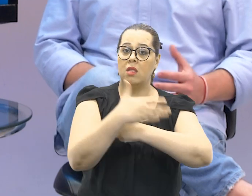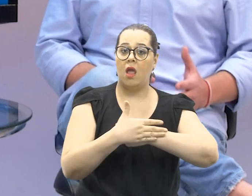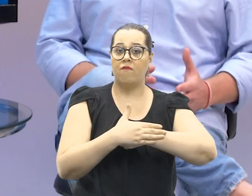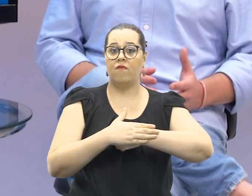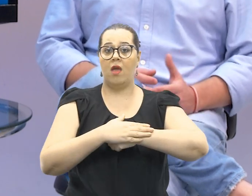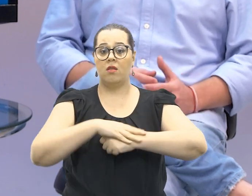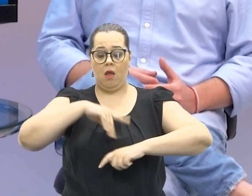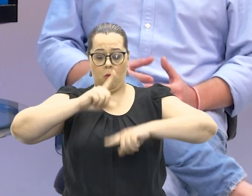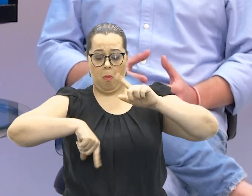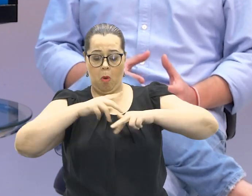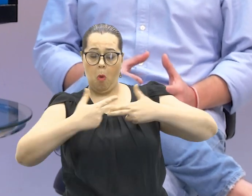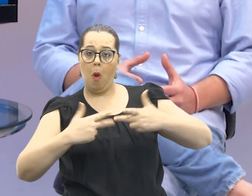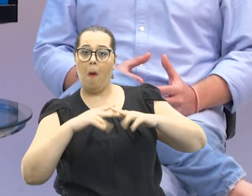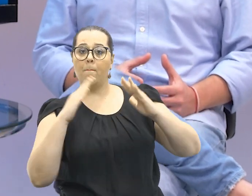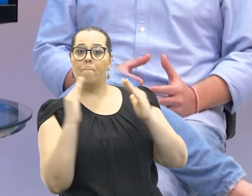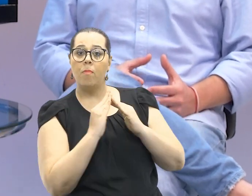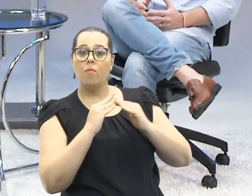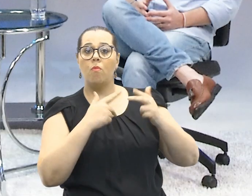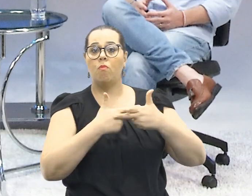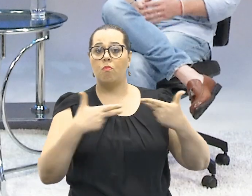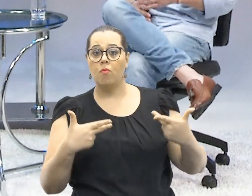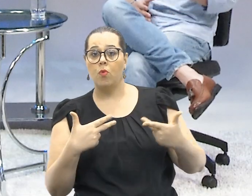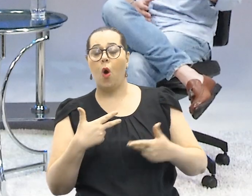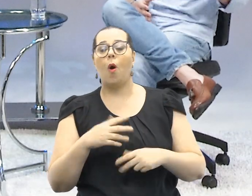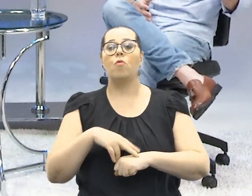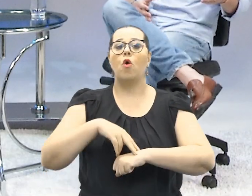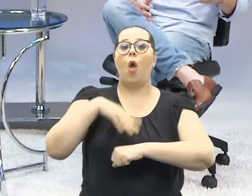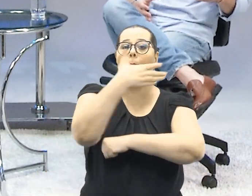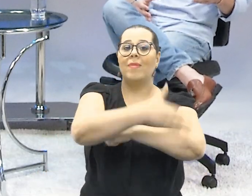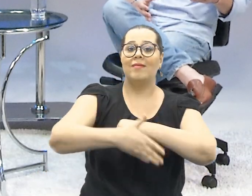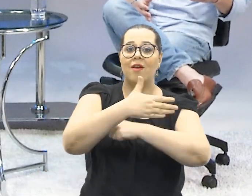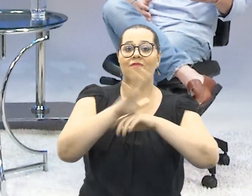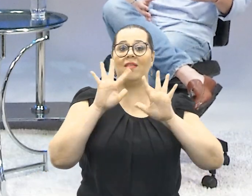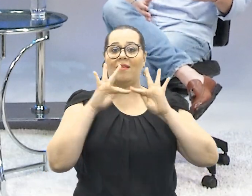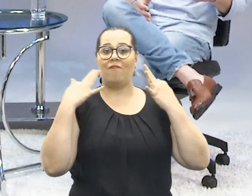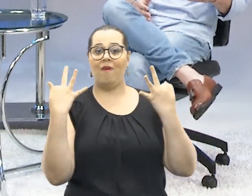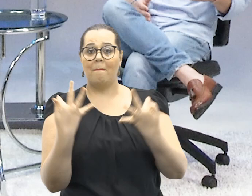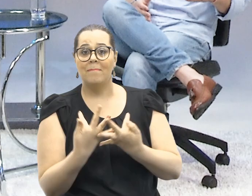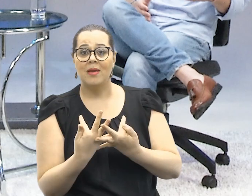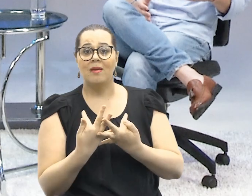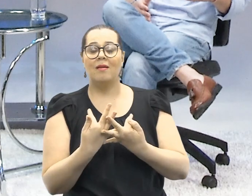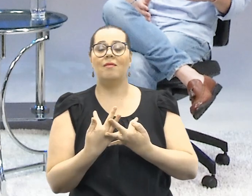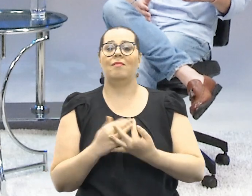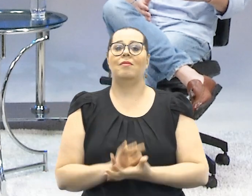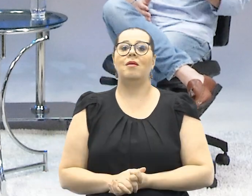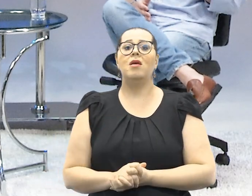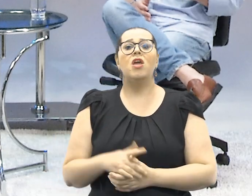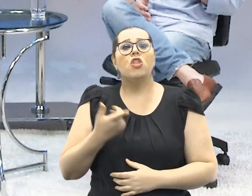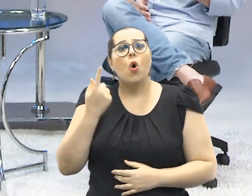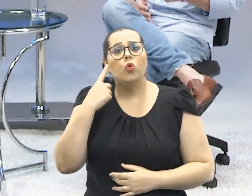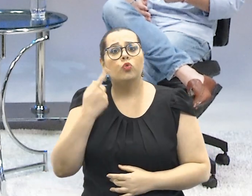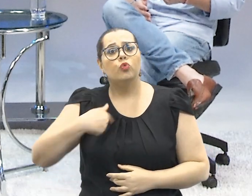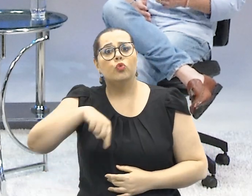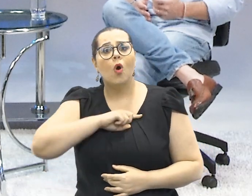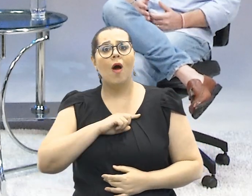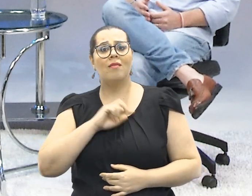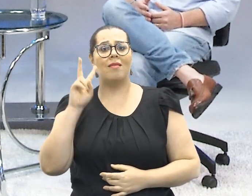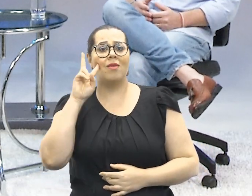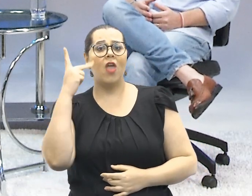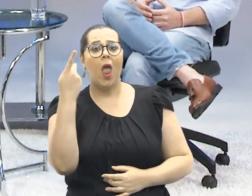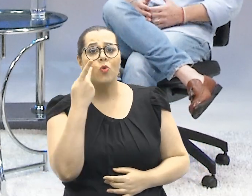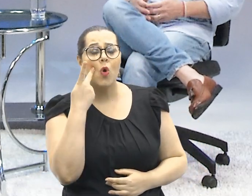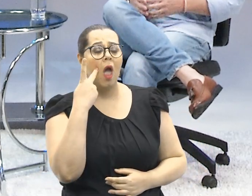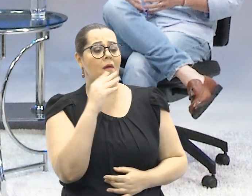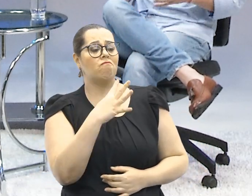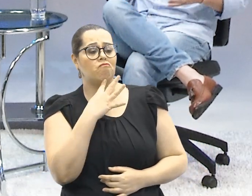nosso patrimônio, da nossa família. Então, um reconhecimento da sociedade. A gente, enquanto legislador, está reconhecendo os clubes de